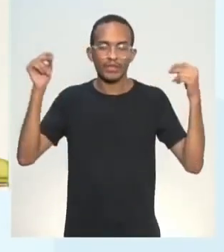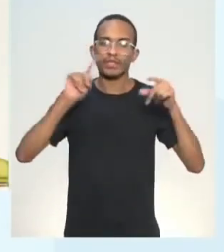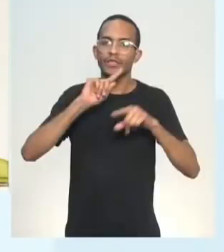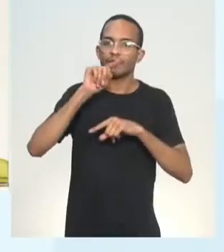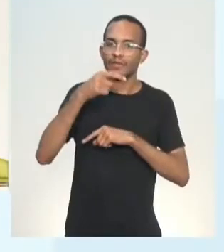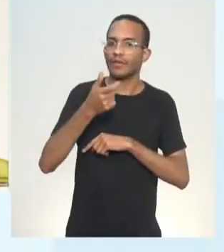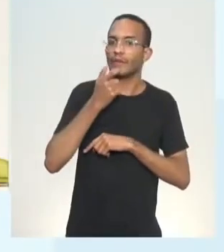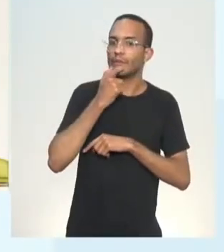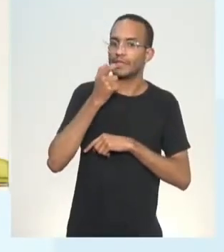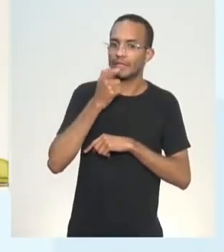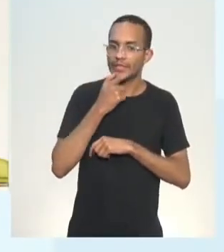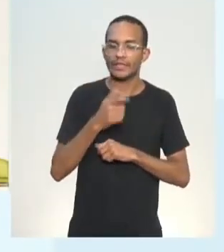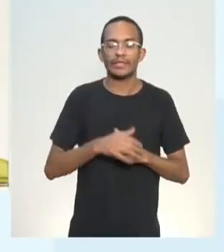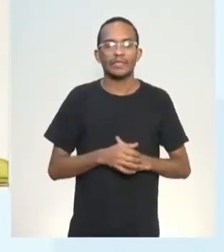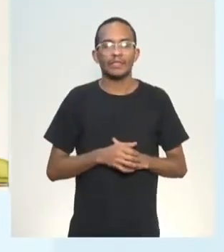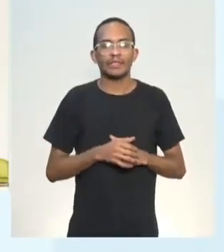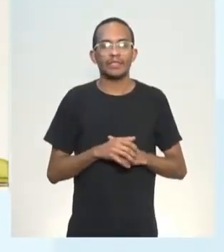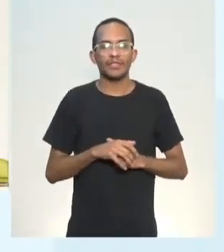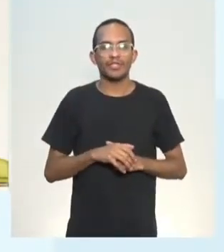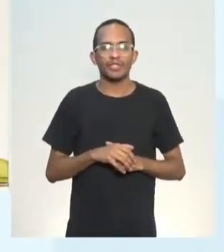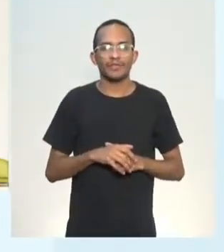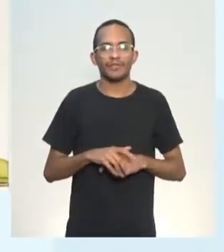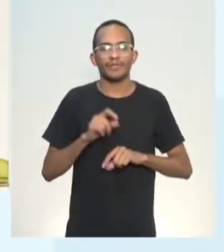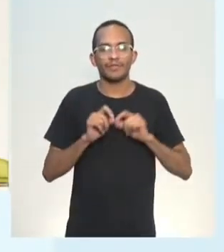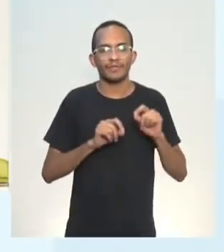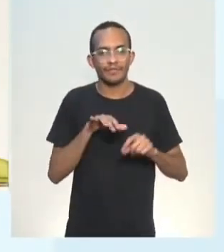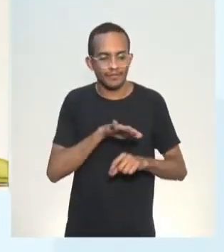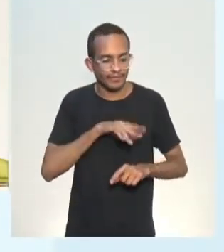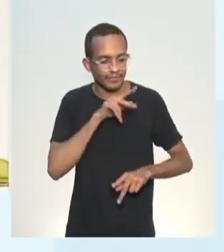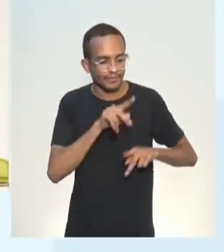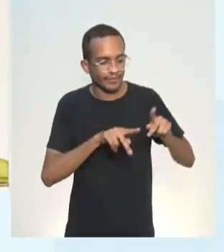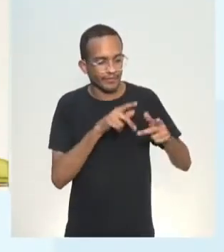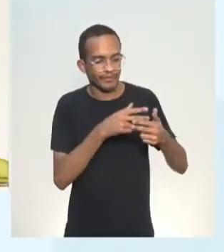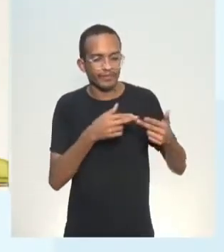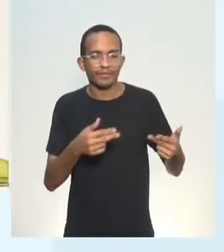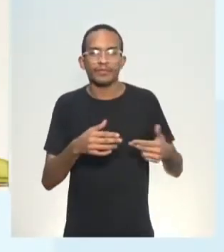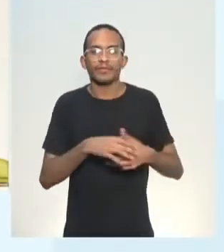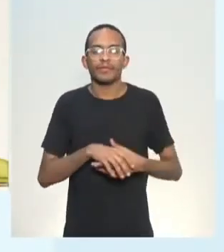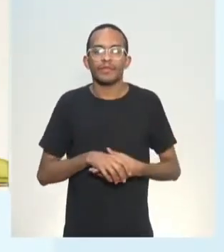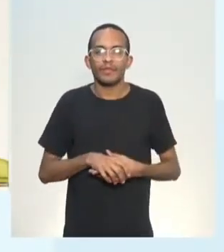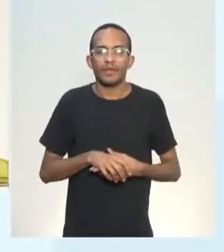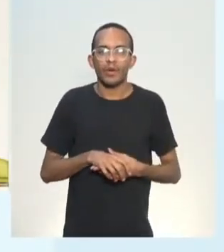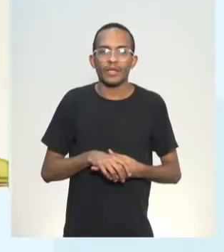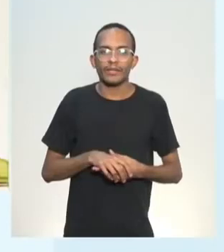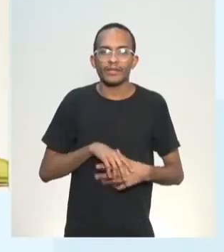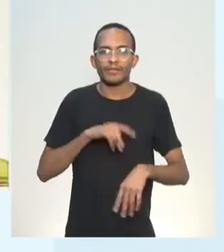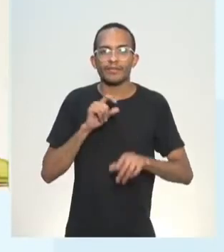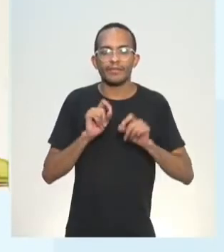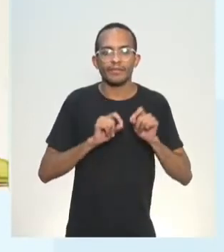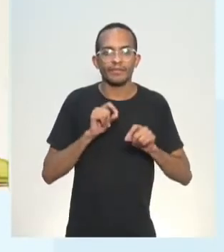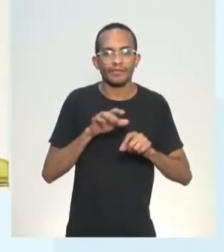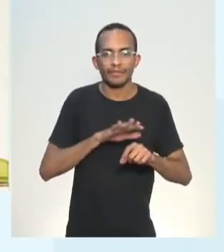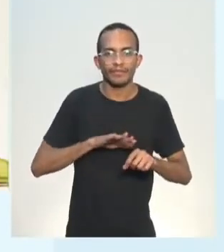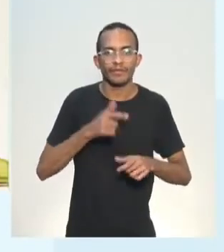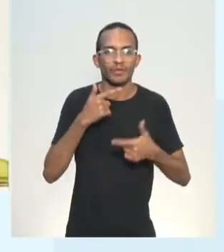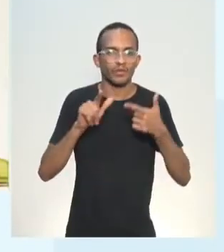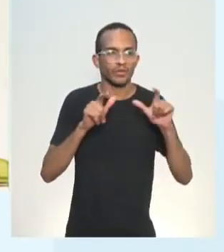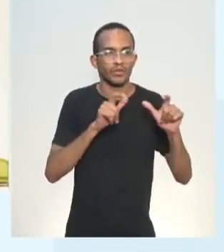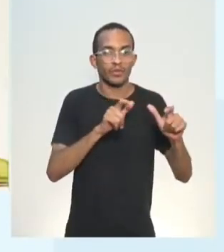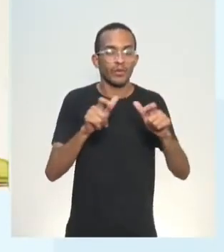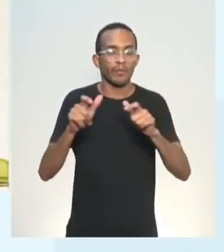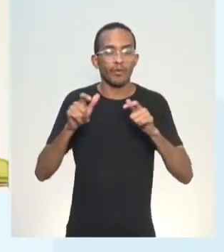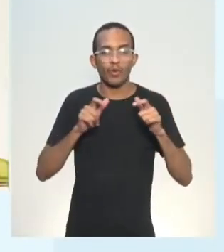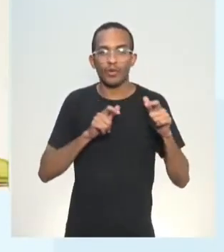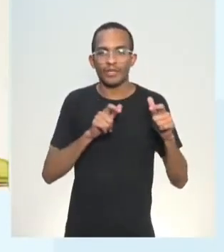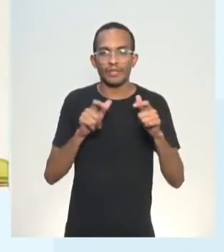Vieram ingleses, né? Então, outros povos de outras matrizes europeias também chegaram aqui, tá?